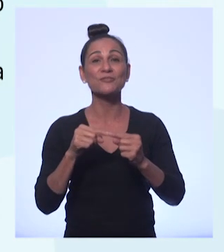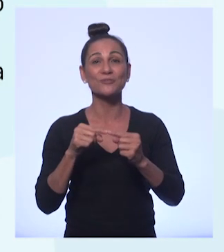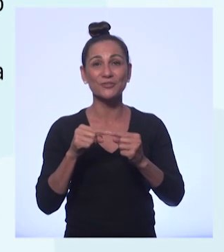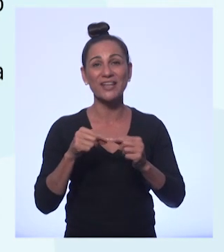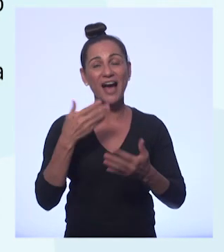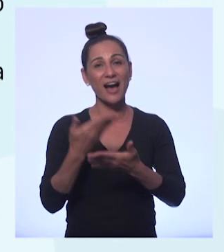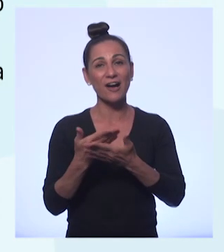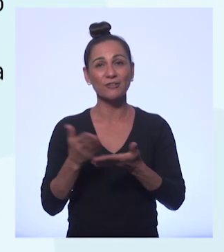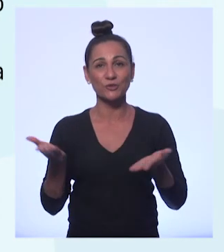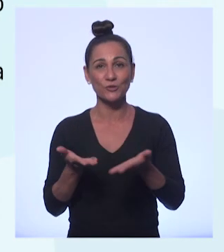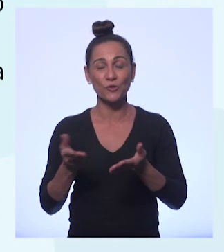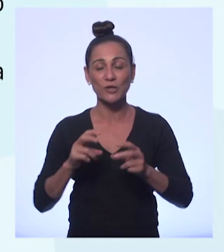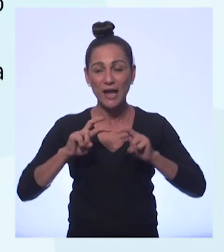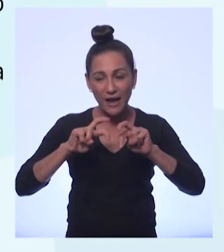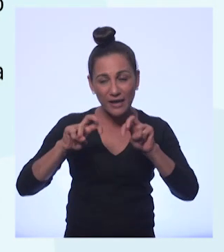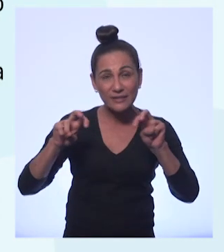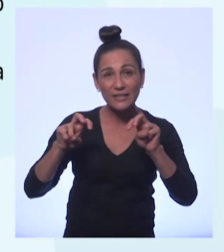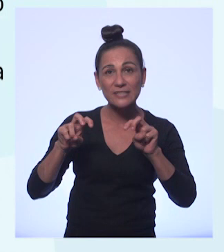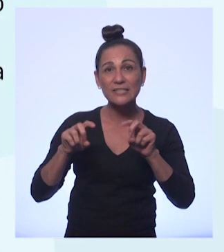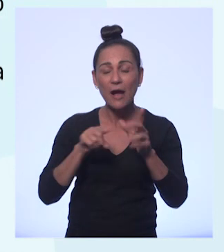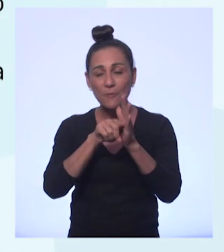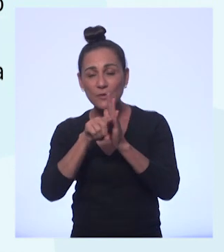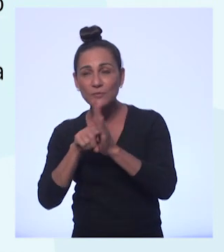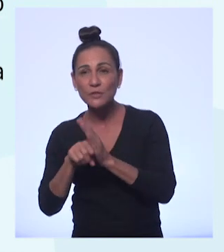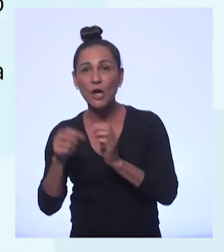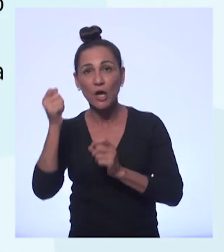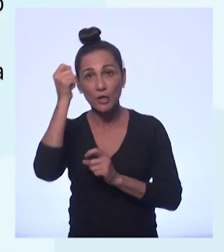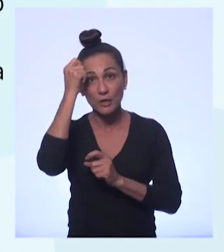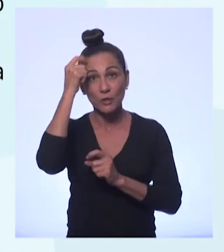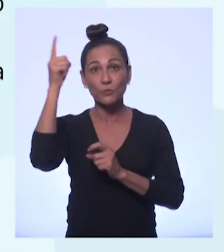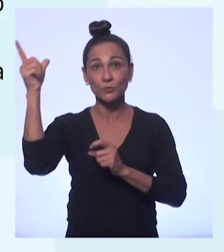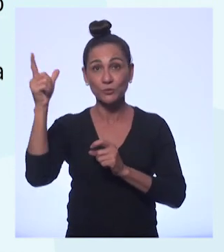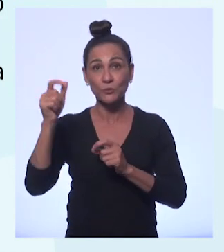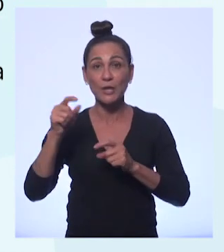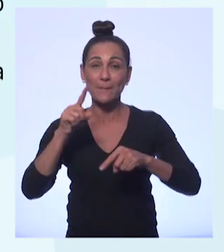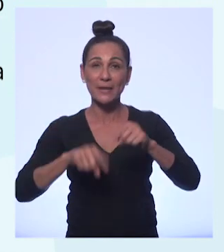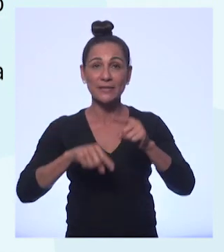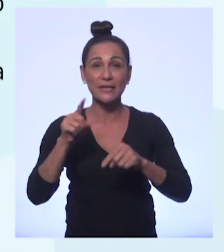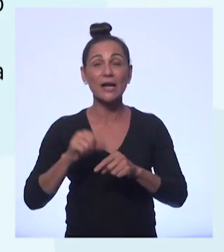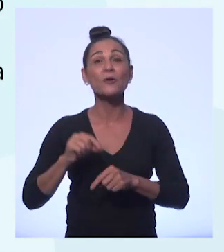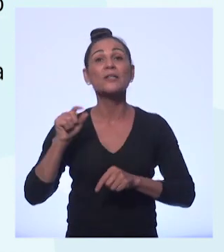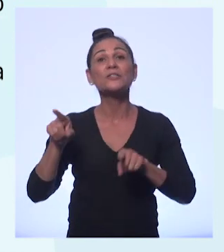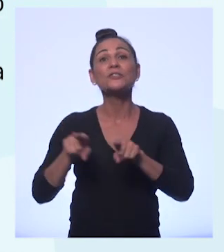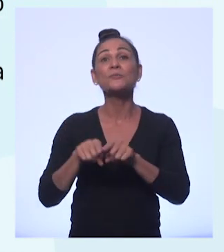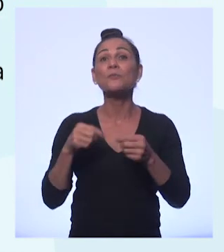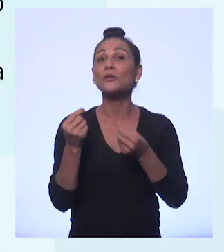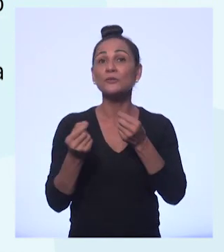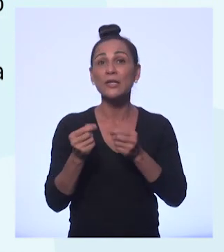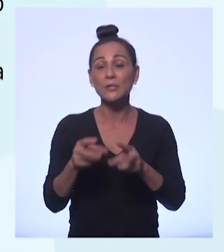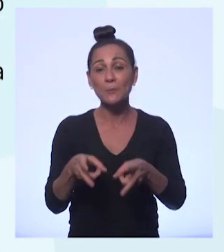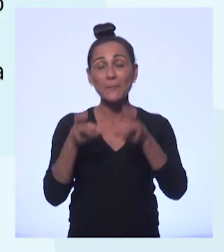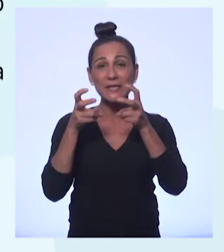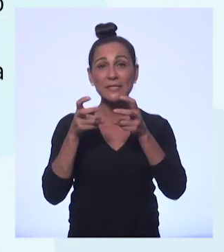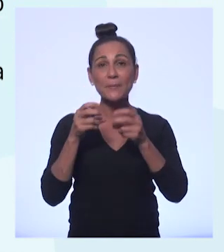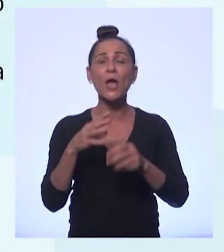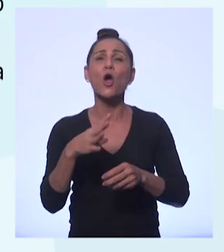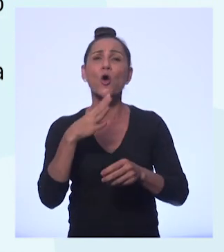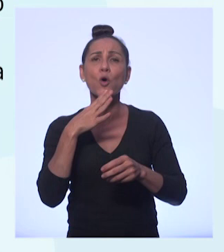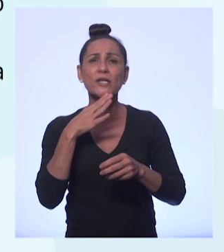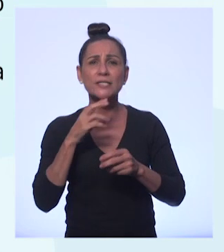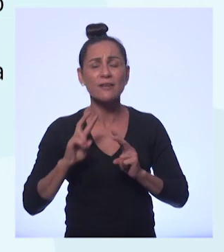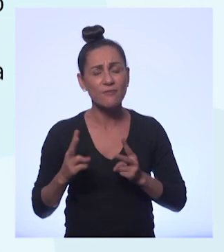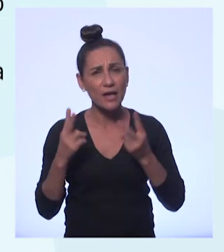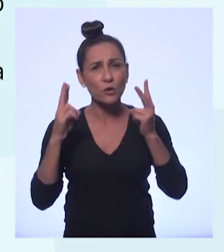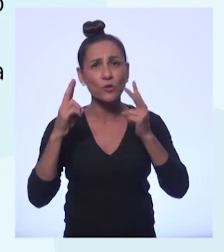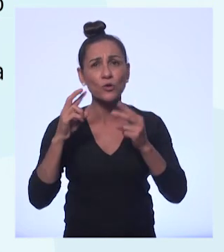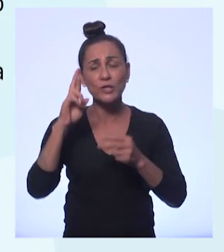hoje, analisar objetos e vestígios da cultura material e imaterial, de modo a identificar conhecimentos,